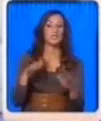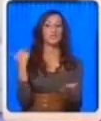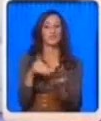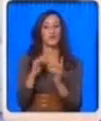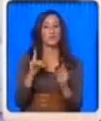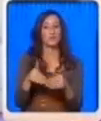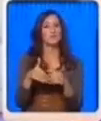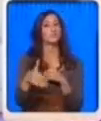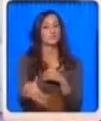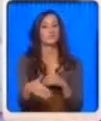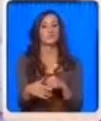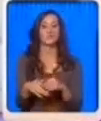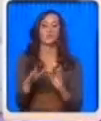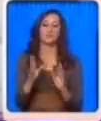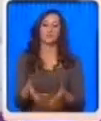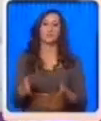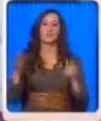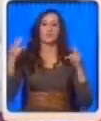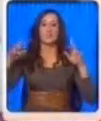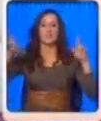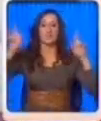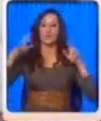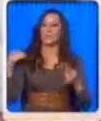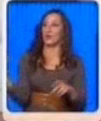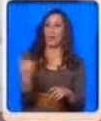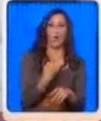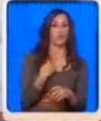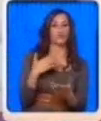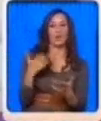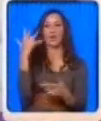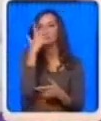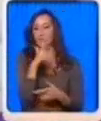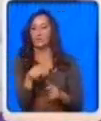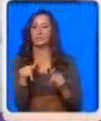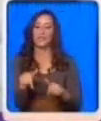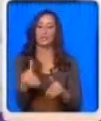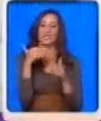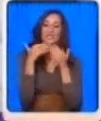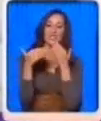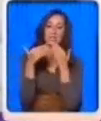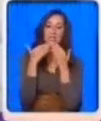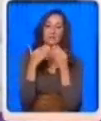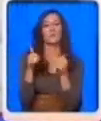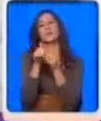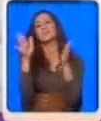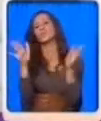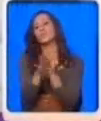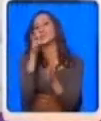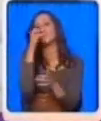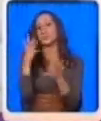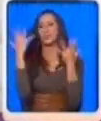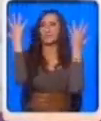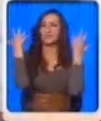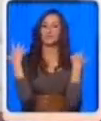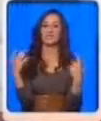estou. E aproveito para desejar, não só para nós, atores, e para esta revista, mas para todo o público e